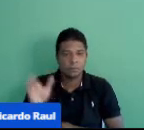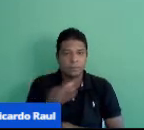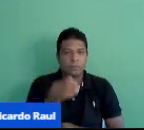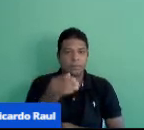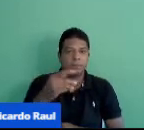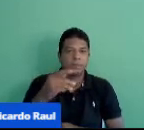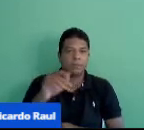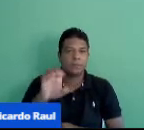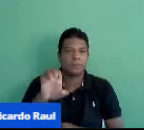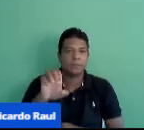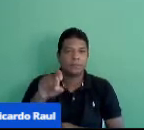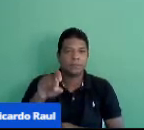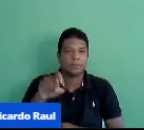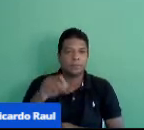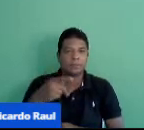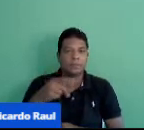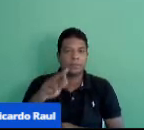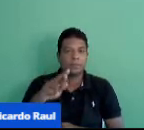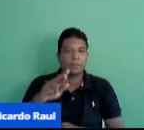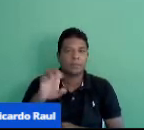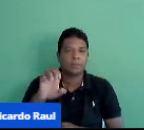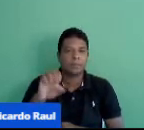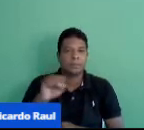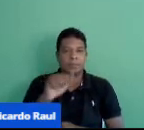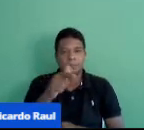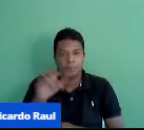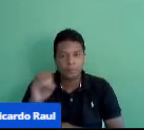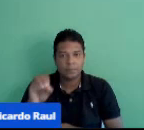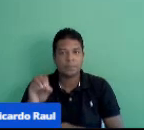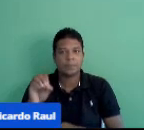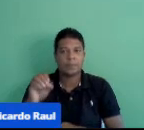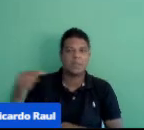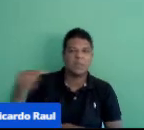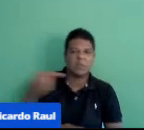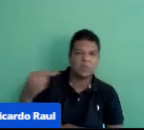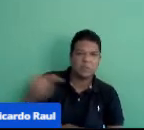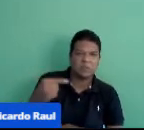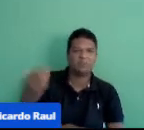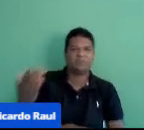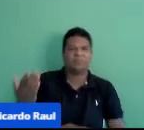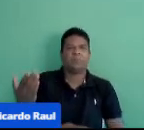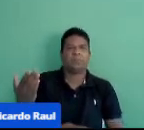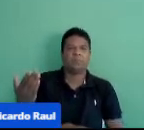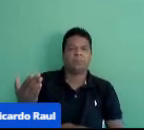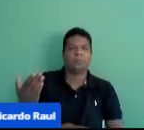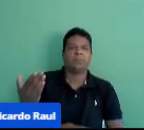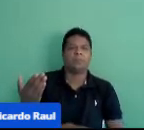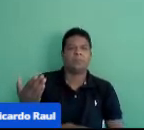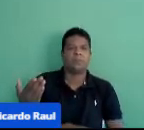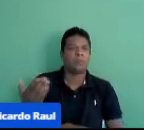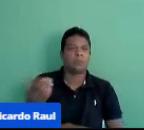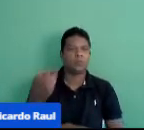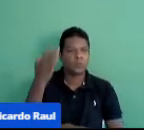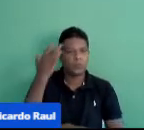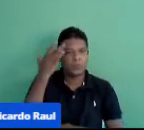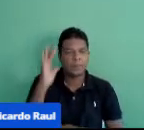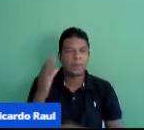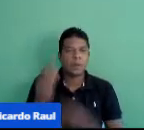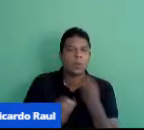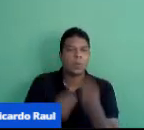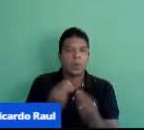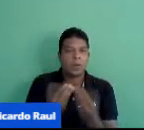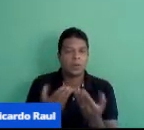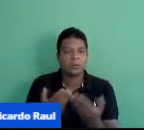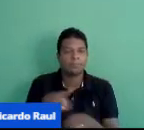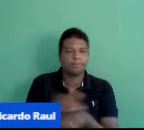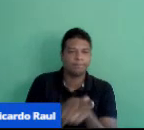número de equação que dava negativo era coisa de outro mundo, né, para eles, né? Eles não tinham uma certa noção. E aí a gente, conversando